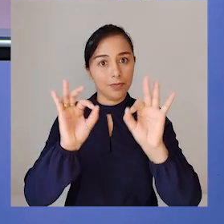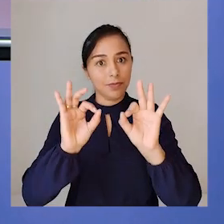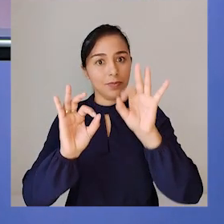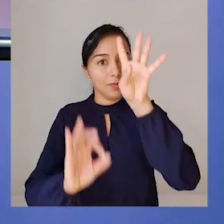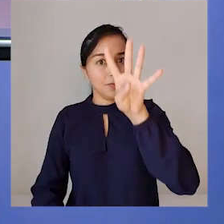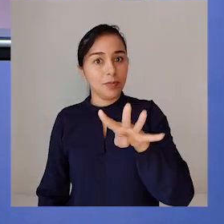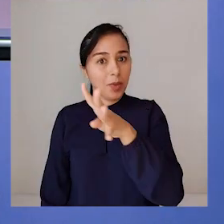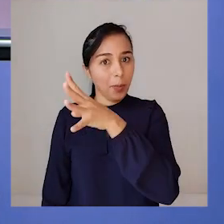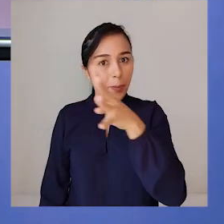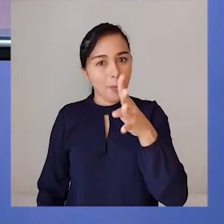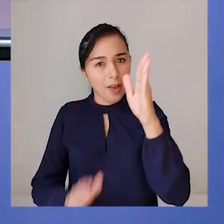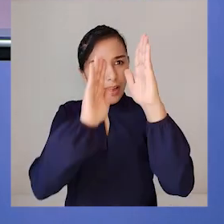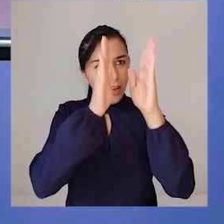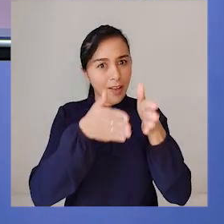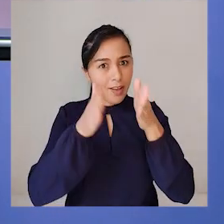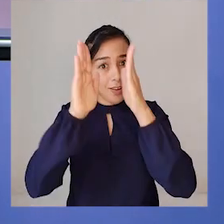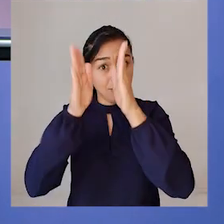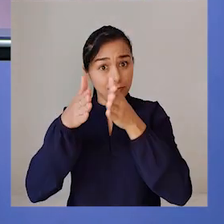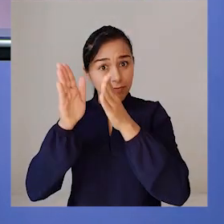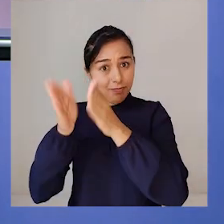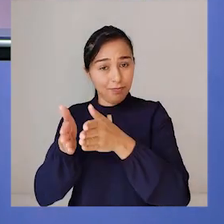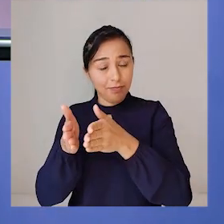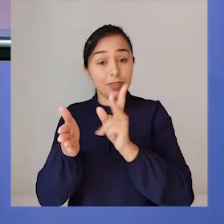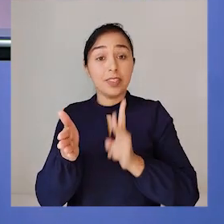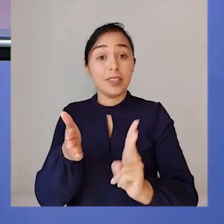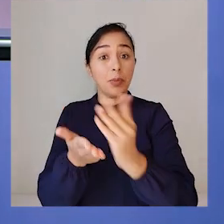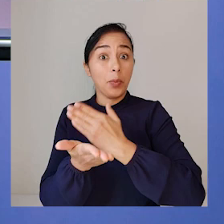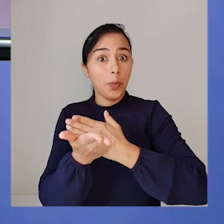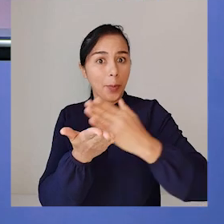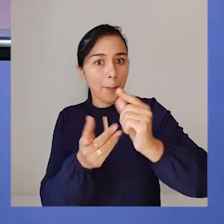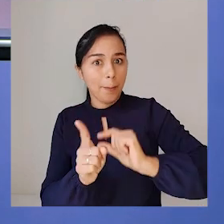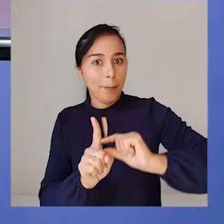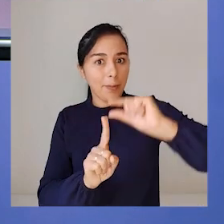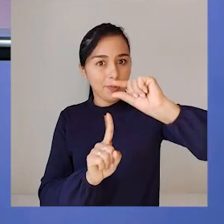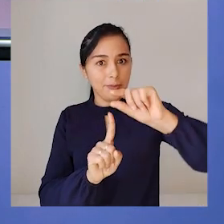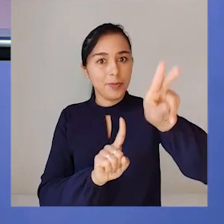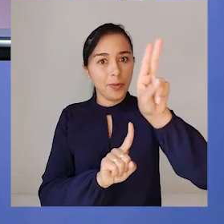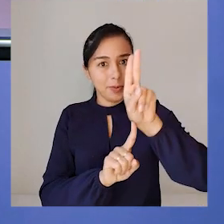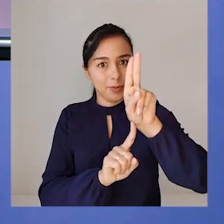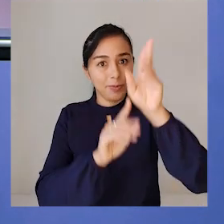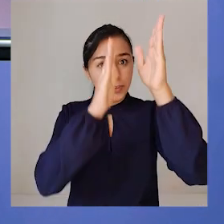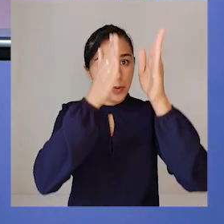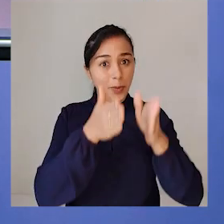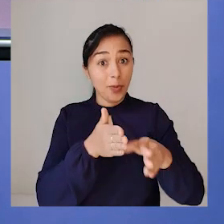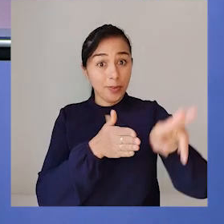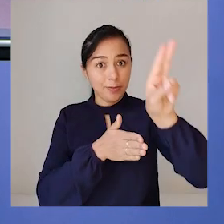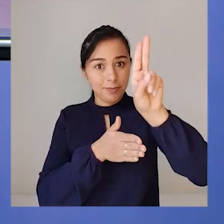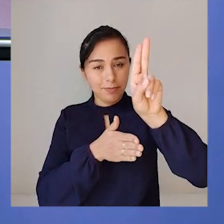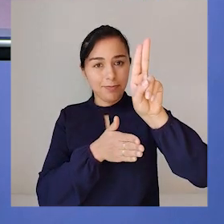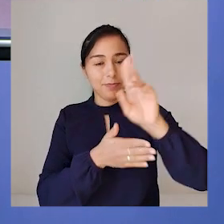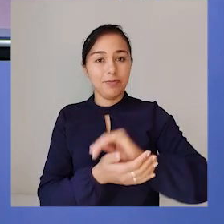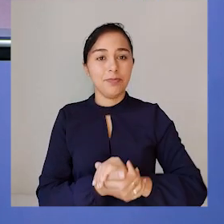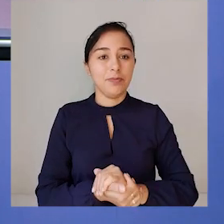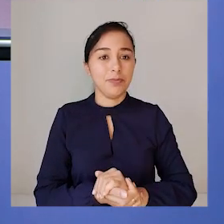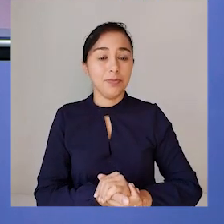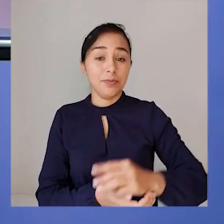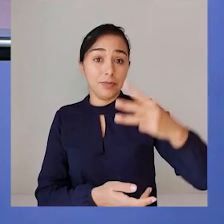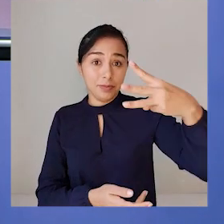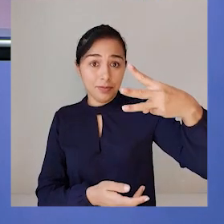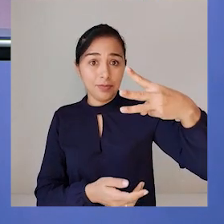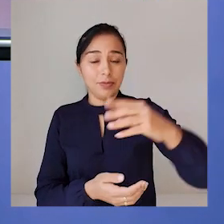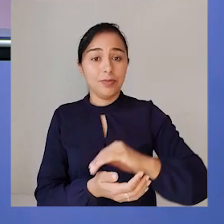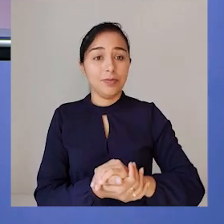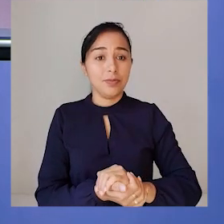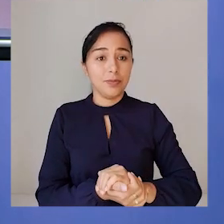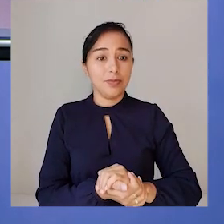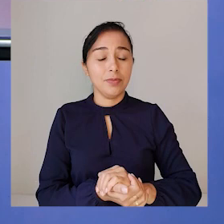e classes, começando sempre da unidade. Então, 123, 3 é a